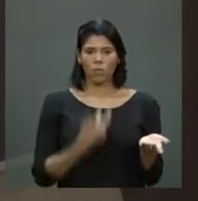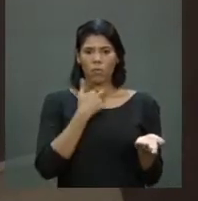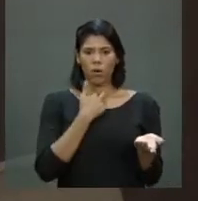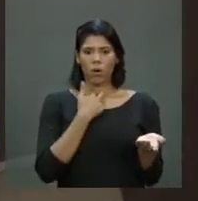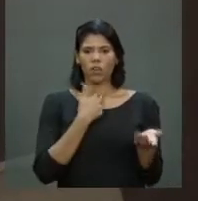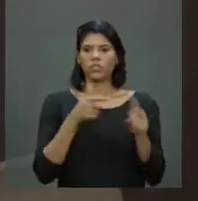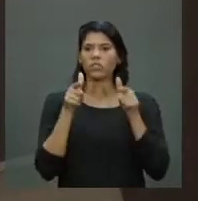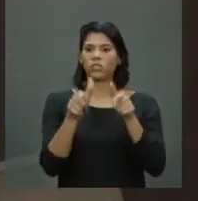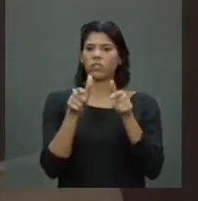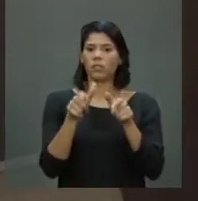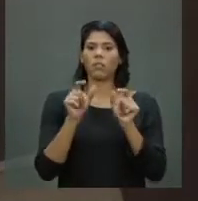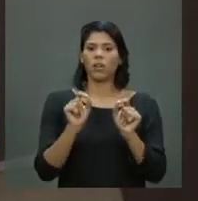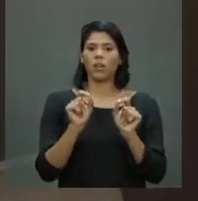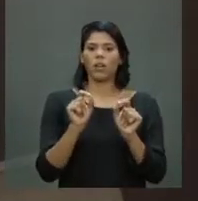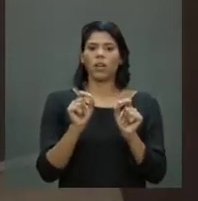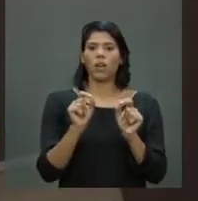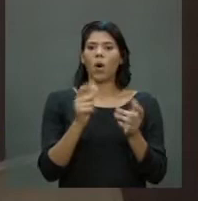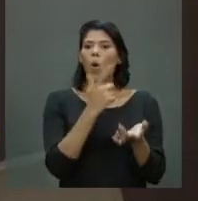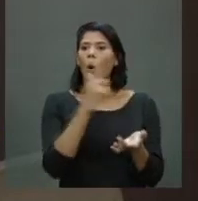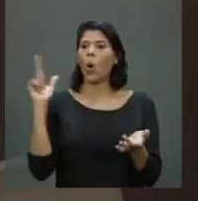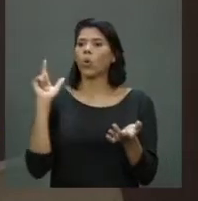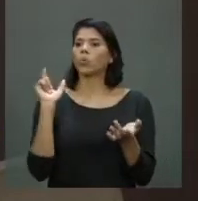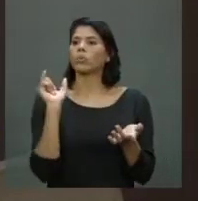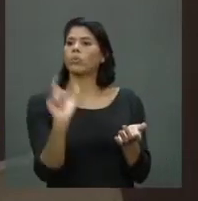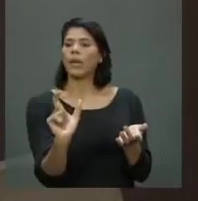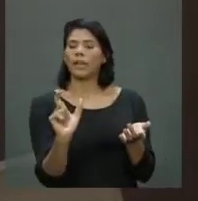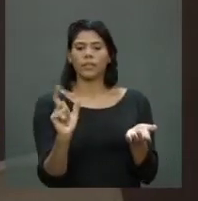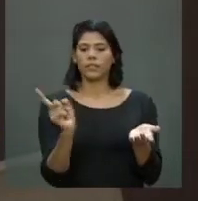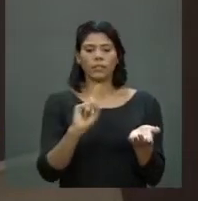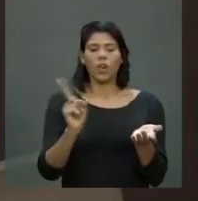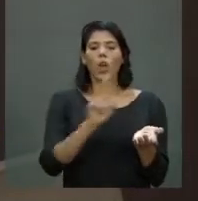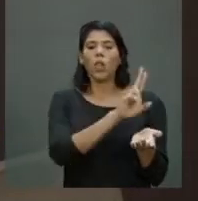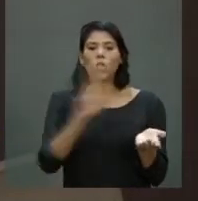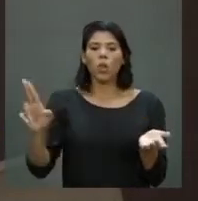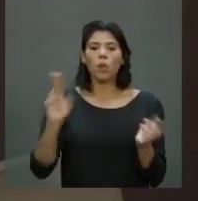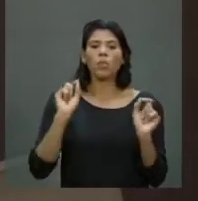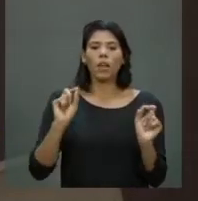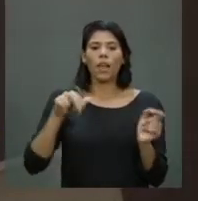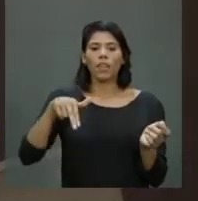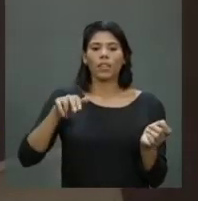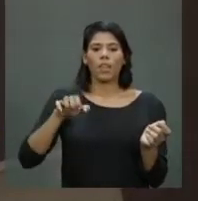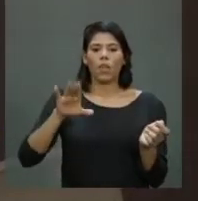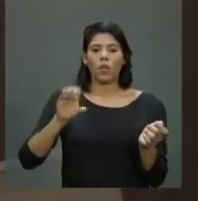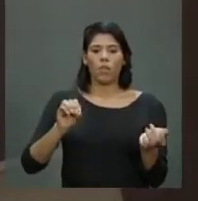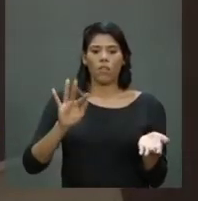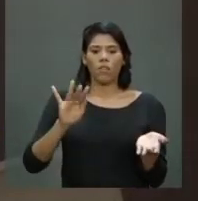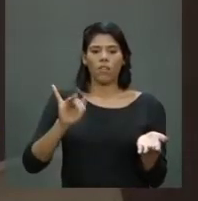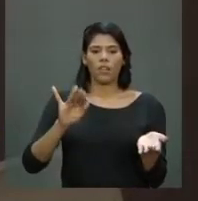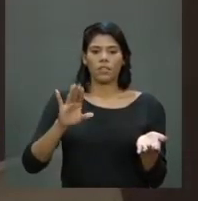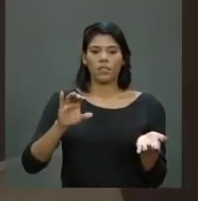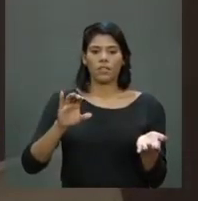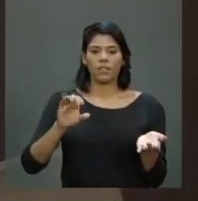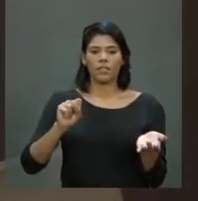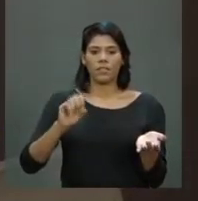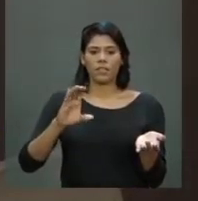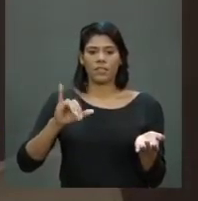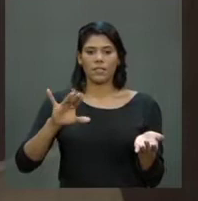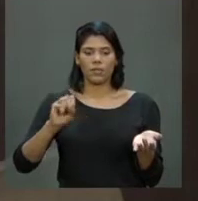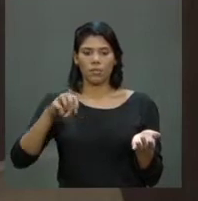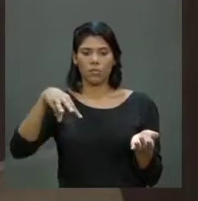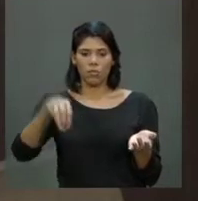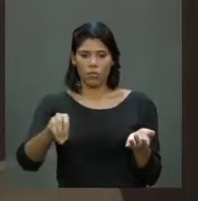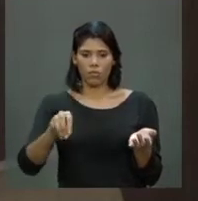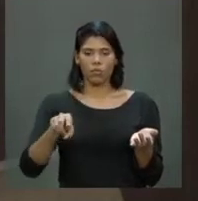podemos chamar isso de outra coisa senão pelo nome que deve ter, que é neofascismo. Nós estamos vivendo um